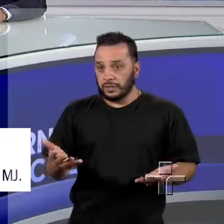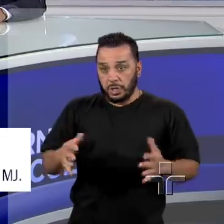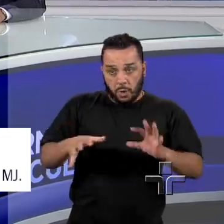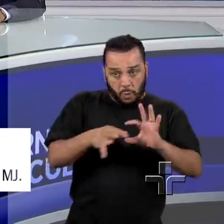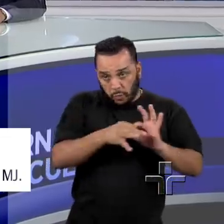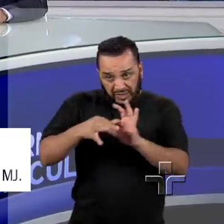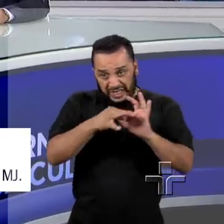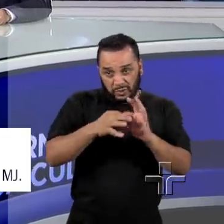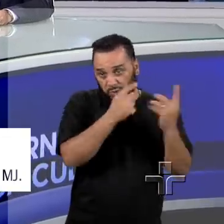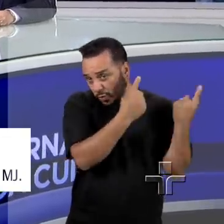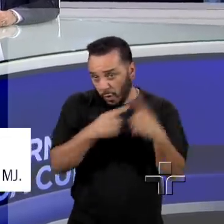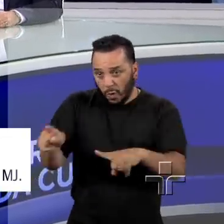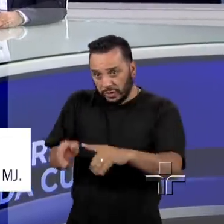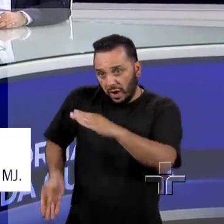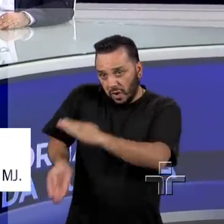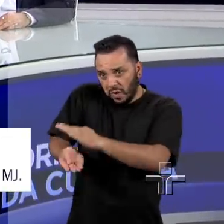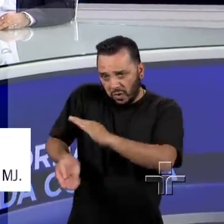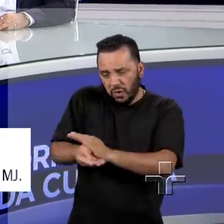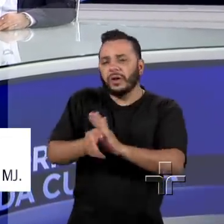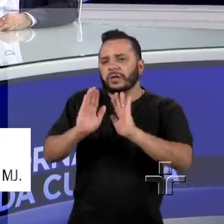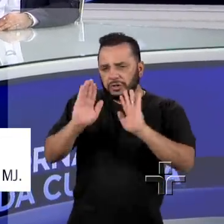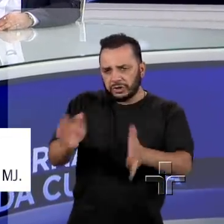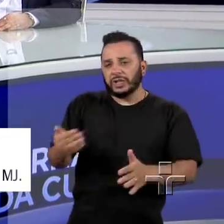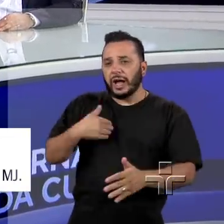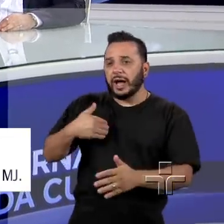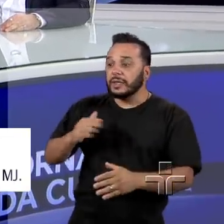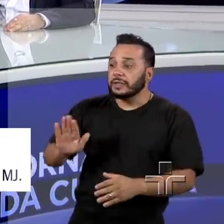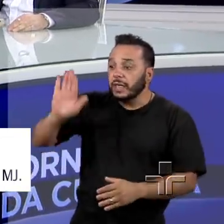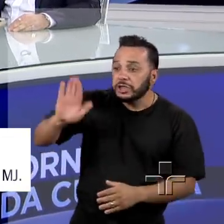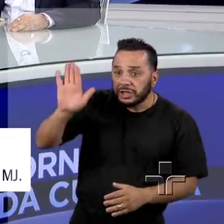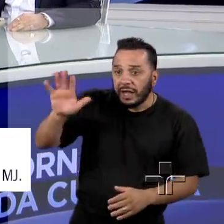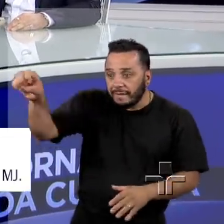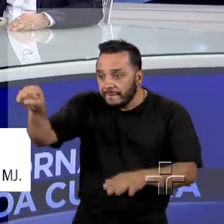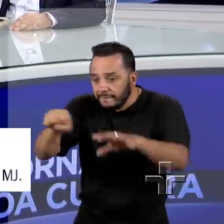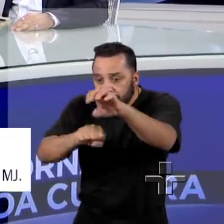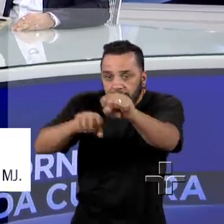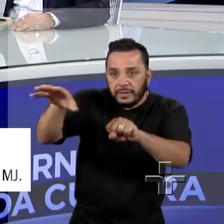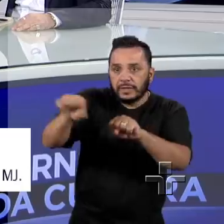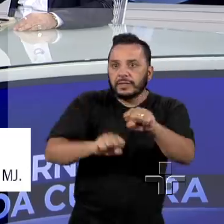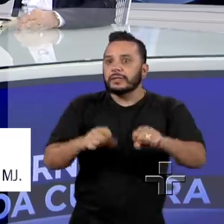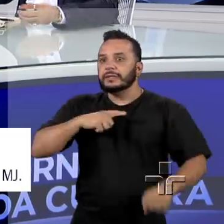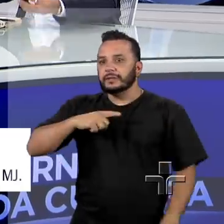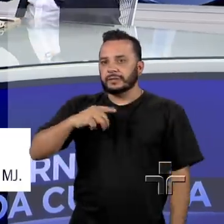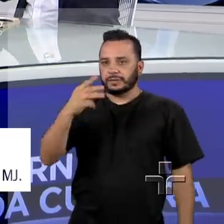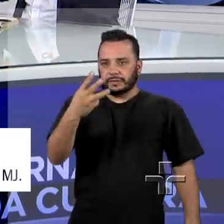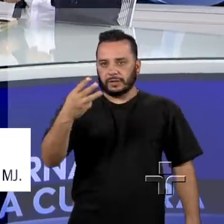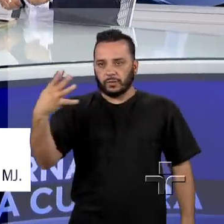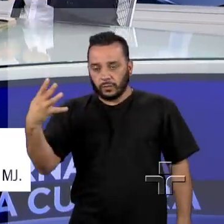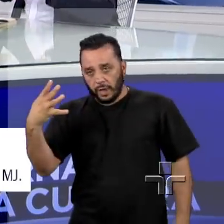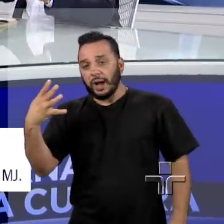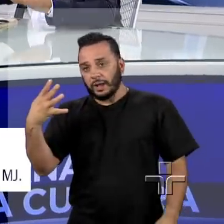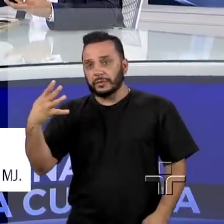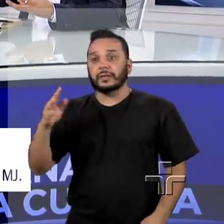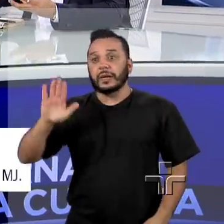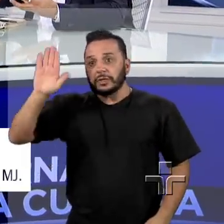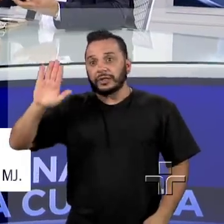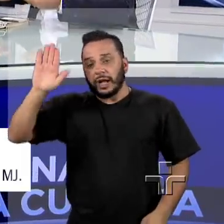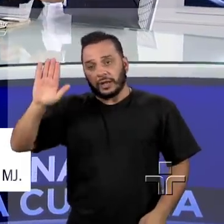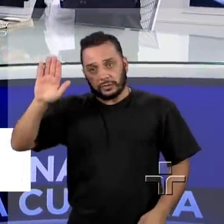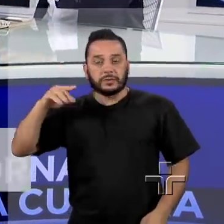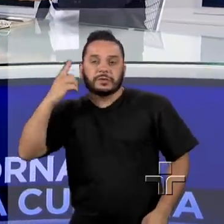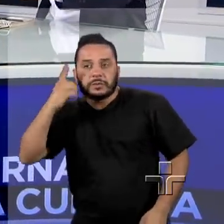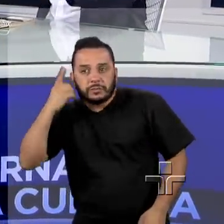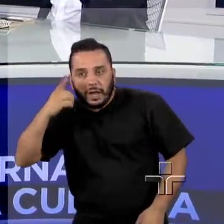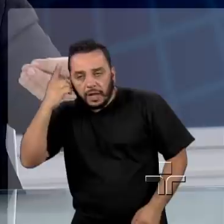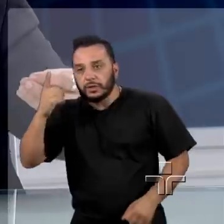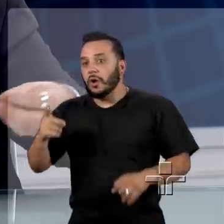Corrupção procurou os candidatos durante a campanha e 34 deputados e 11 senadores comprometeram-se com o pacote.